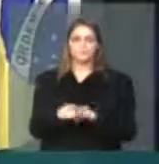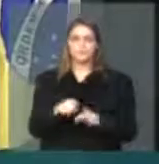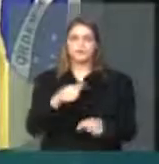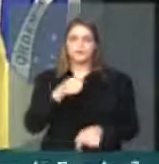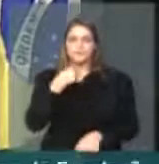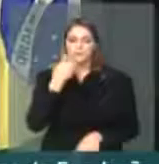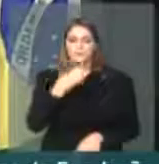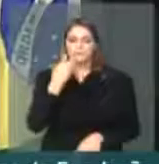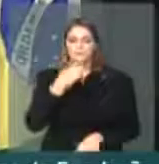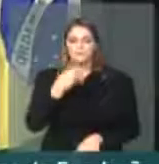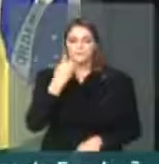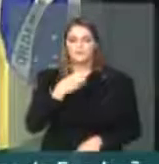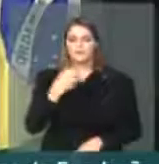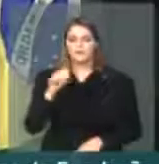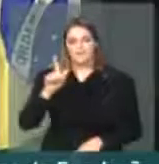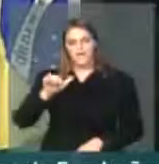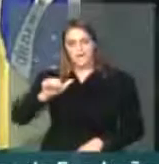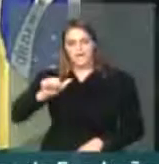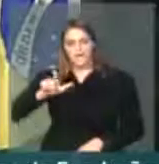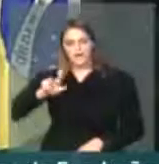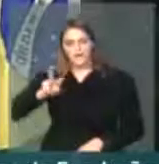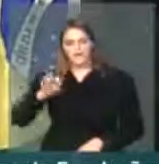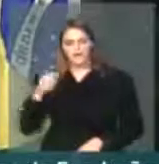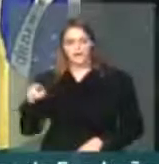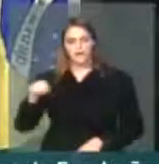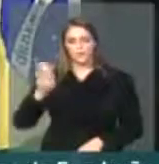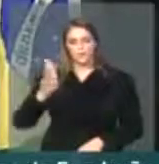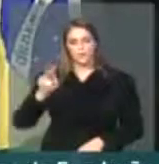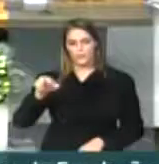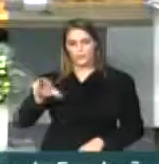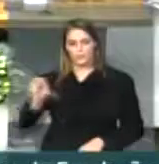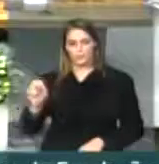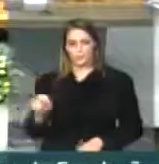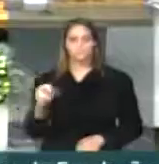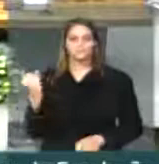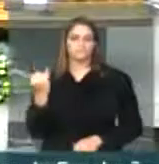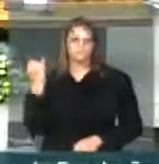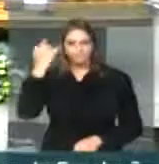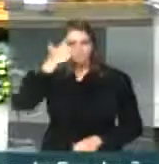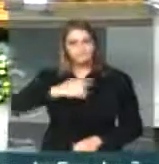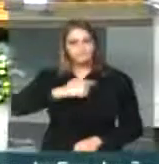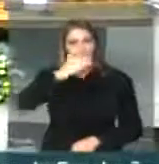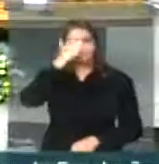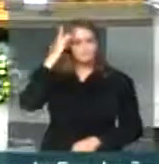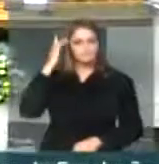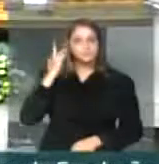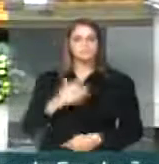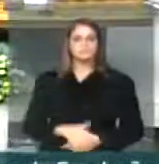Bueno, nosso conterrâneo também londrinense. Também destaco